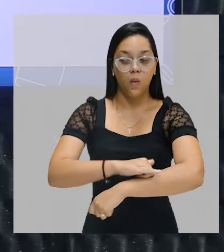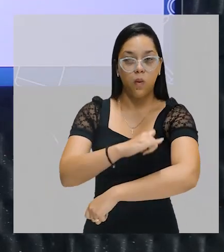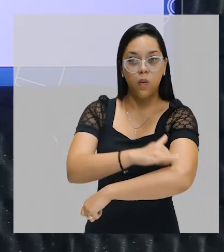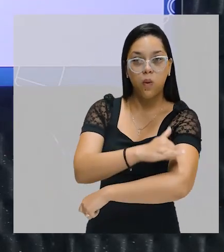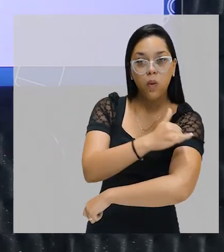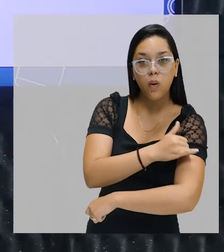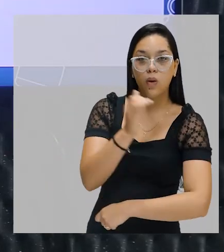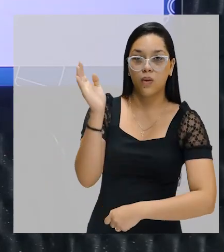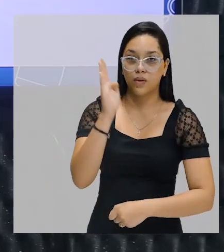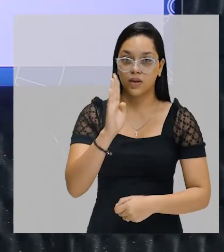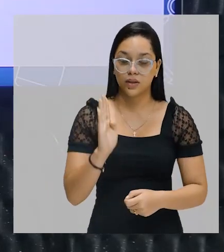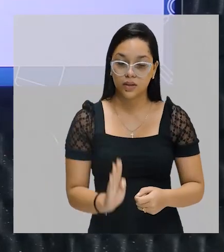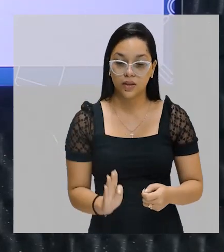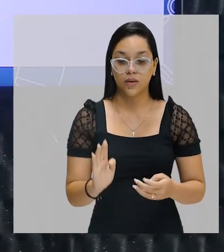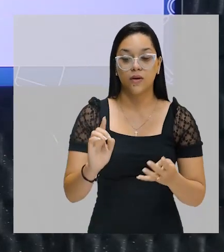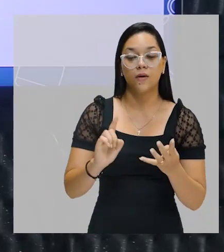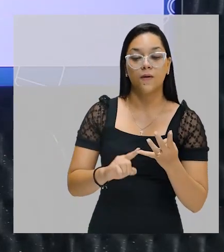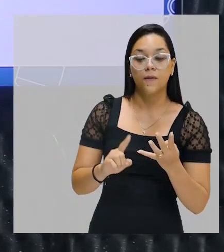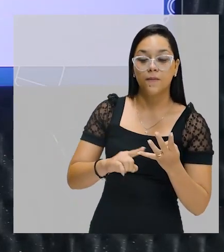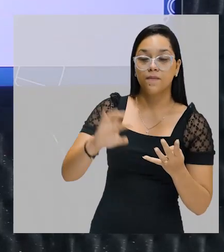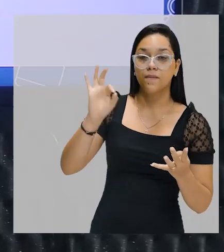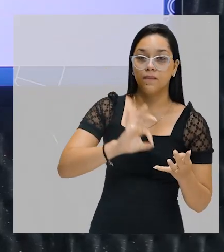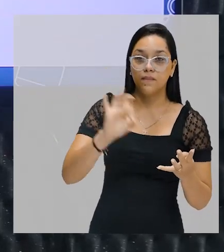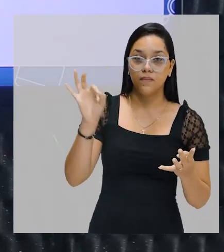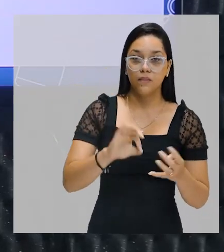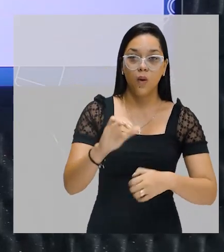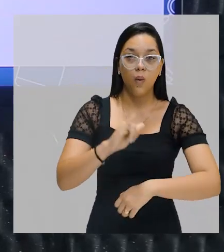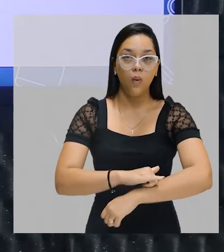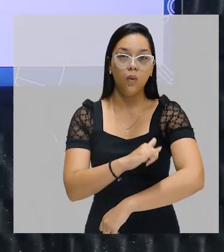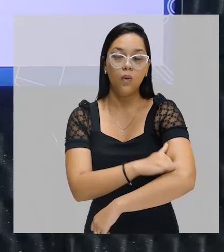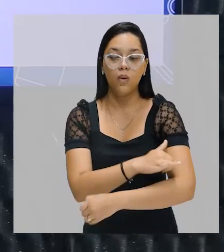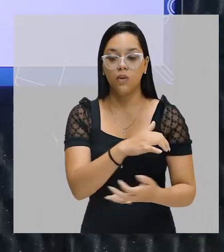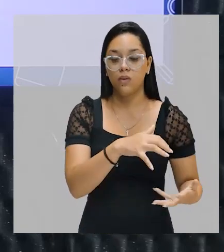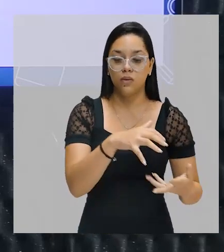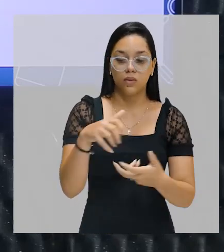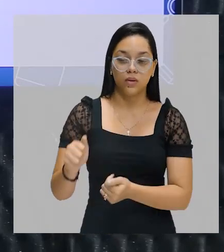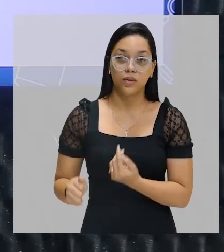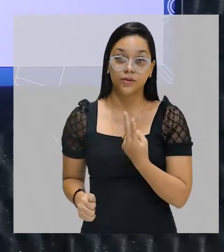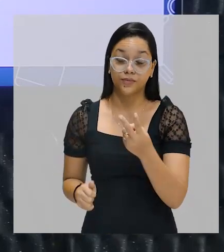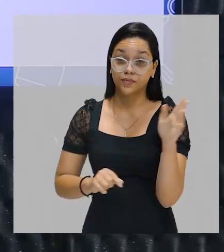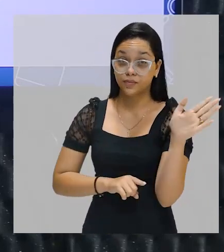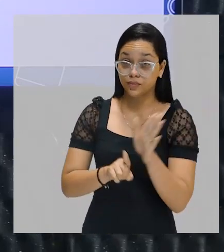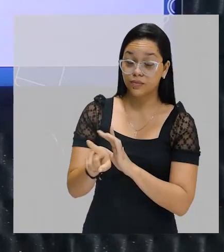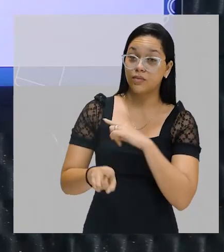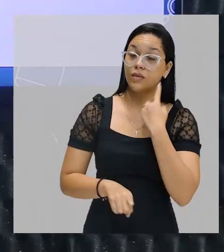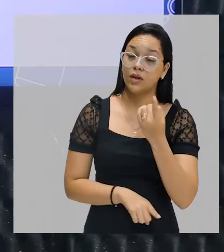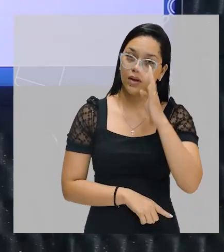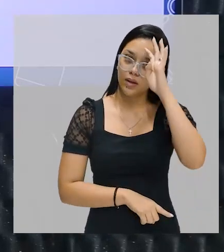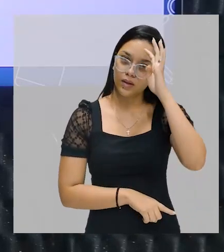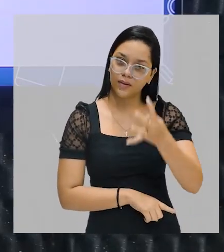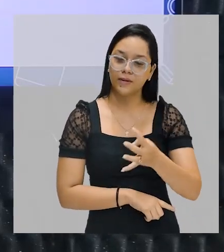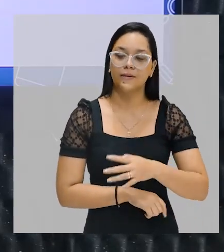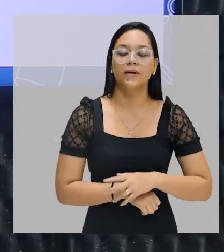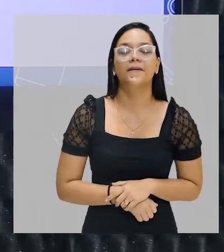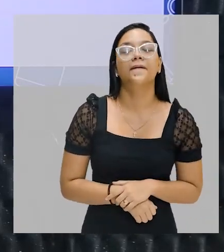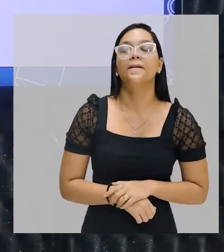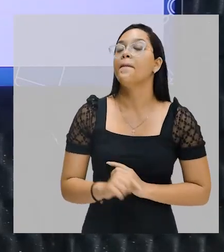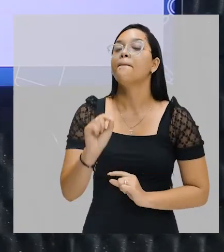no Brasil, dados da obesidade no mundo e trouxe aqui duas questões para nós resolvermos.